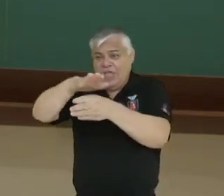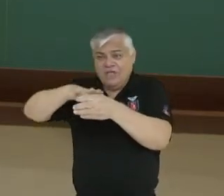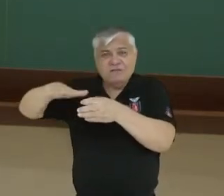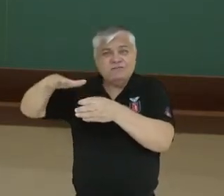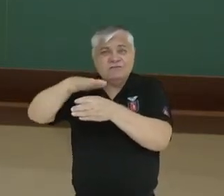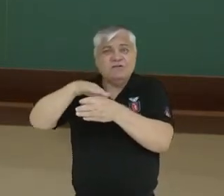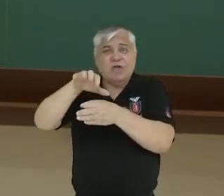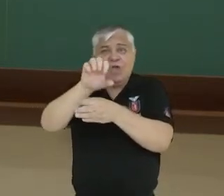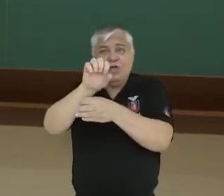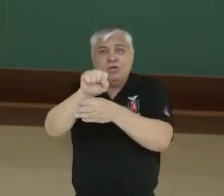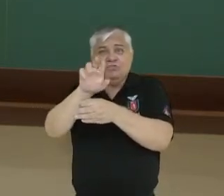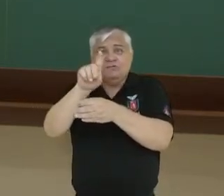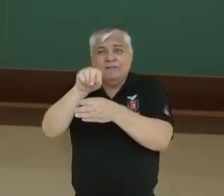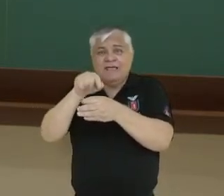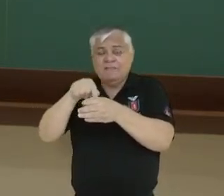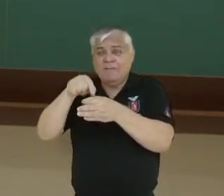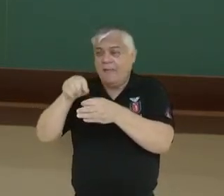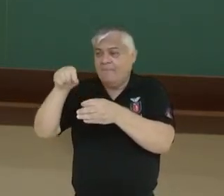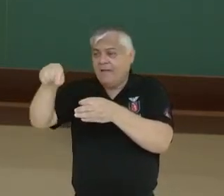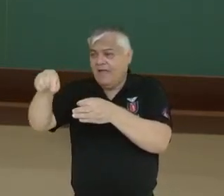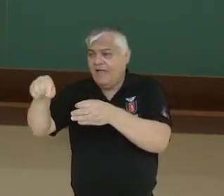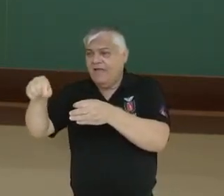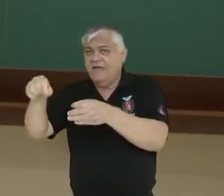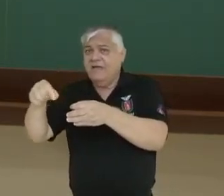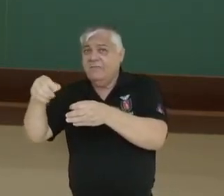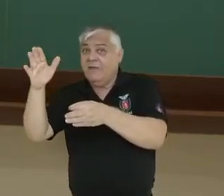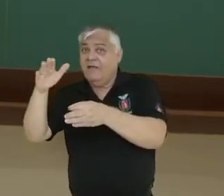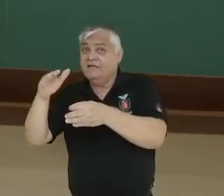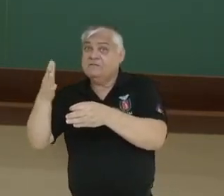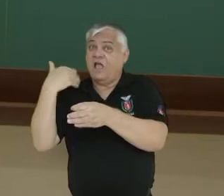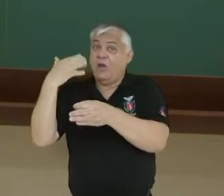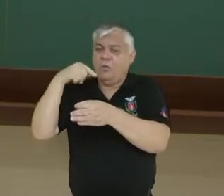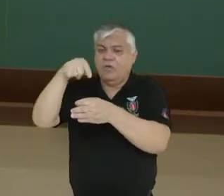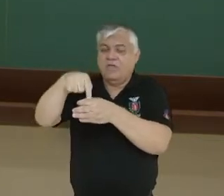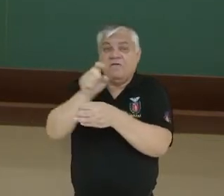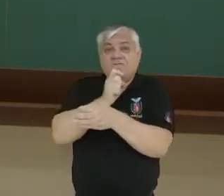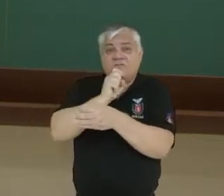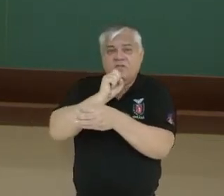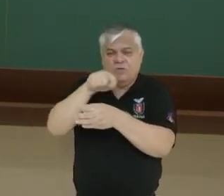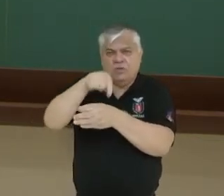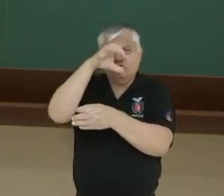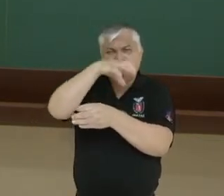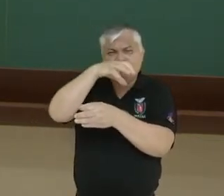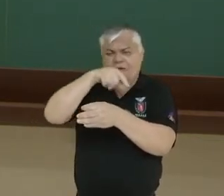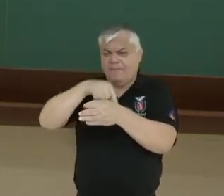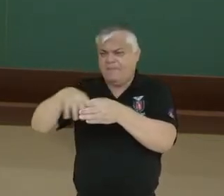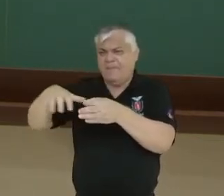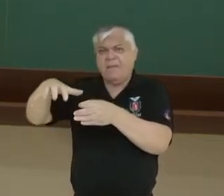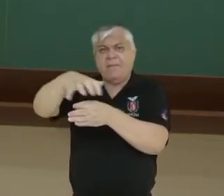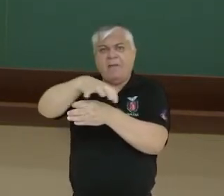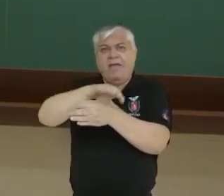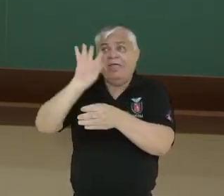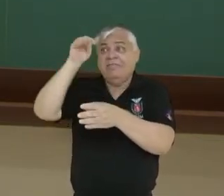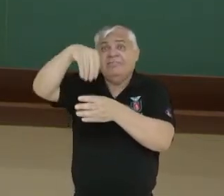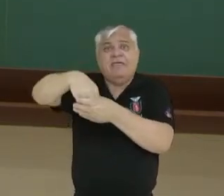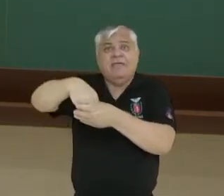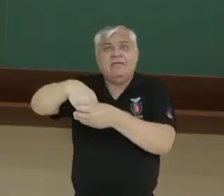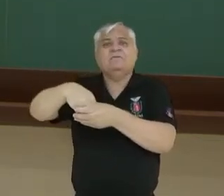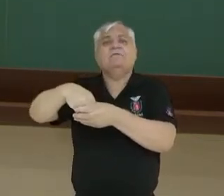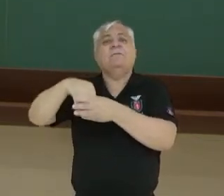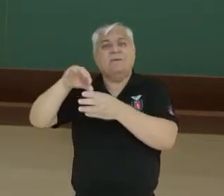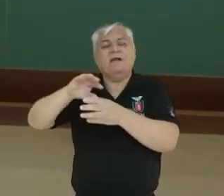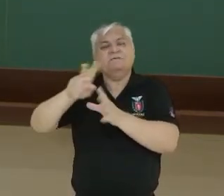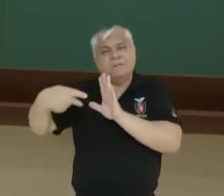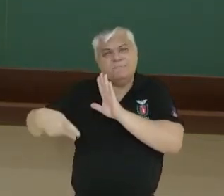vão fazer com que a temperatura seja um pouco mais alta, um pouco mais baixa, ou que chova um pouco mais, um pouco menos, mas tudo isso